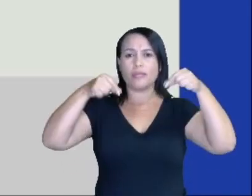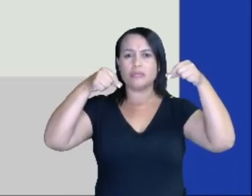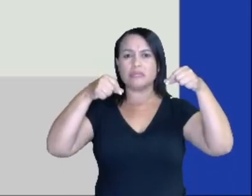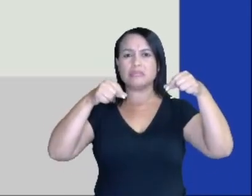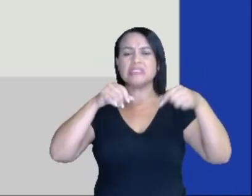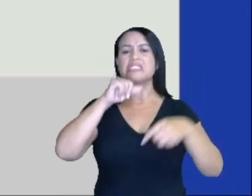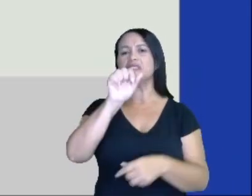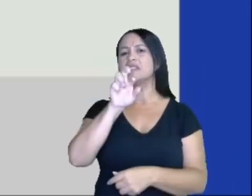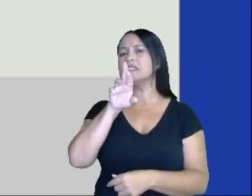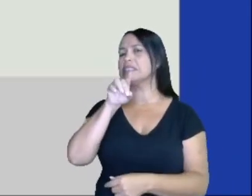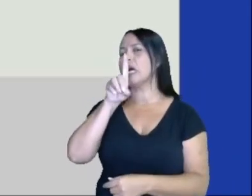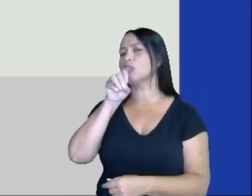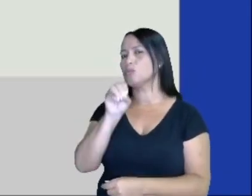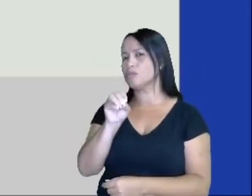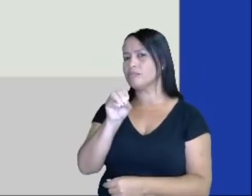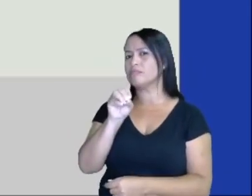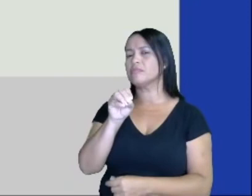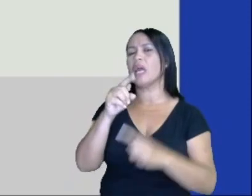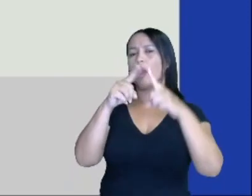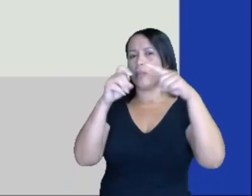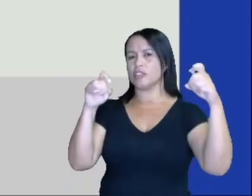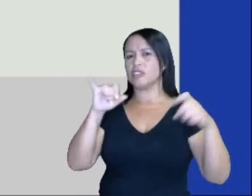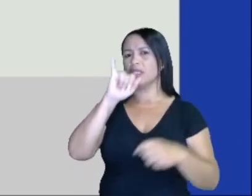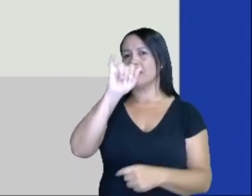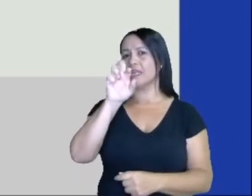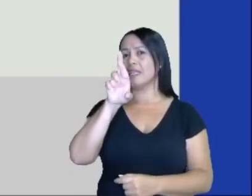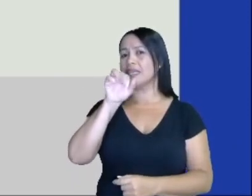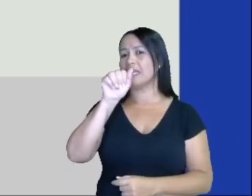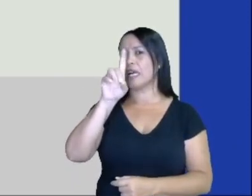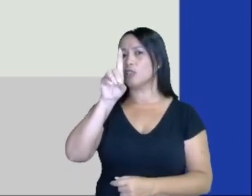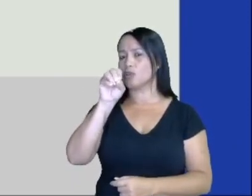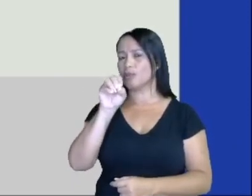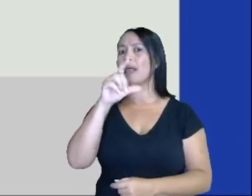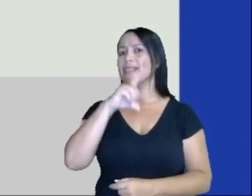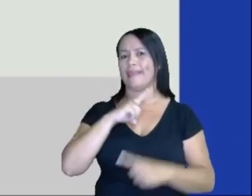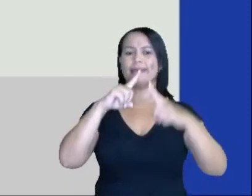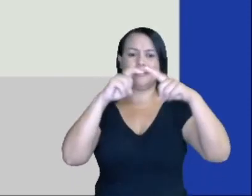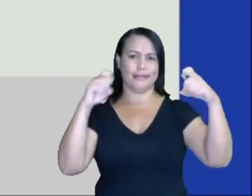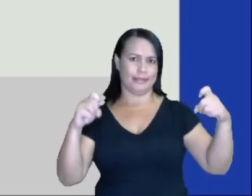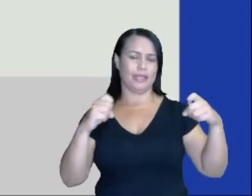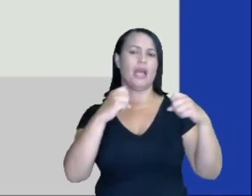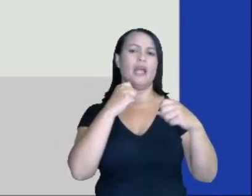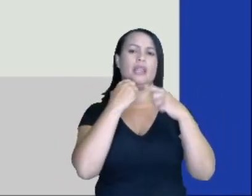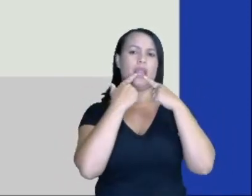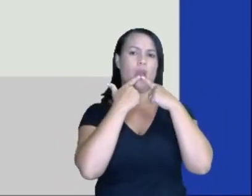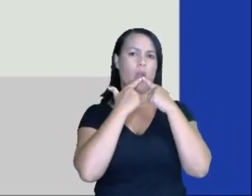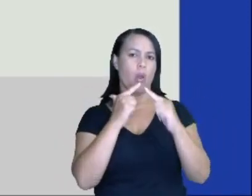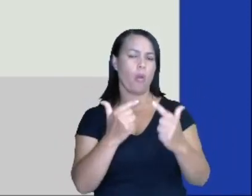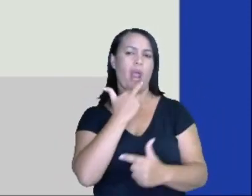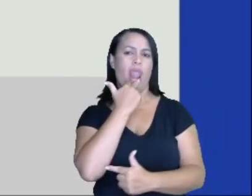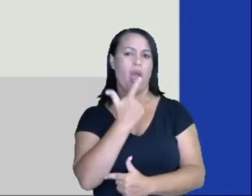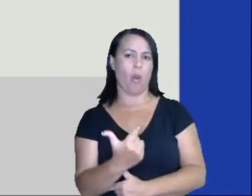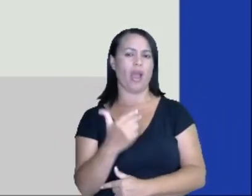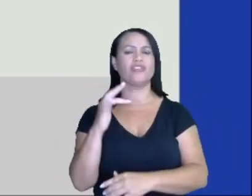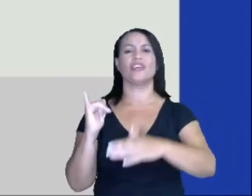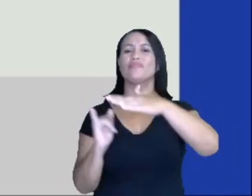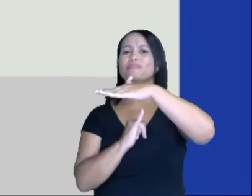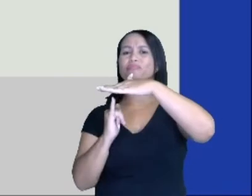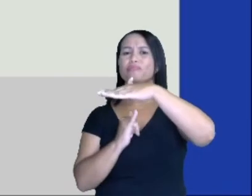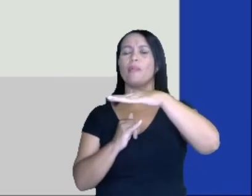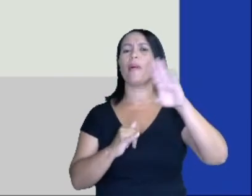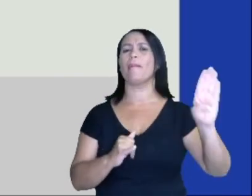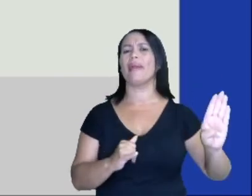ela está com uma gíria, irado. Então, se ela tem gírias, é um exemplo de linguagem informal. Letra B.